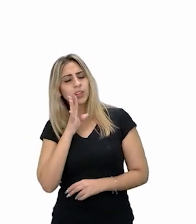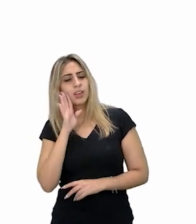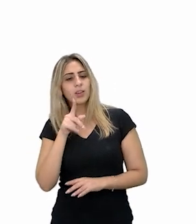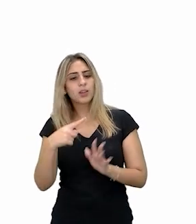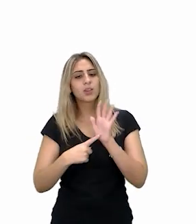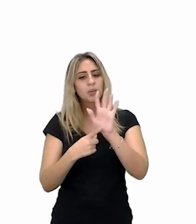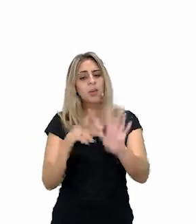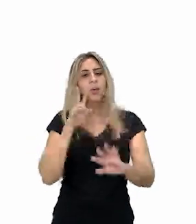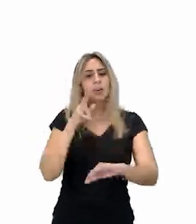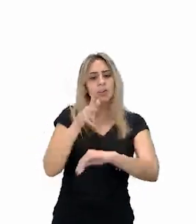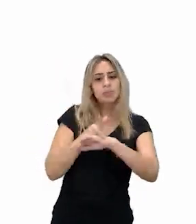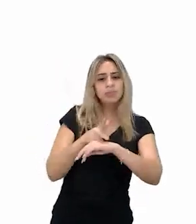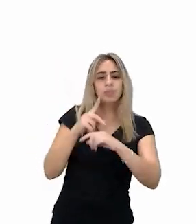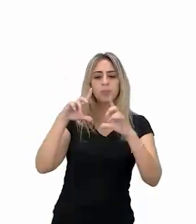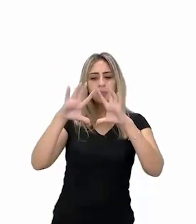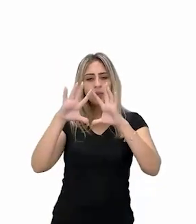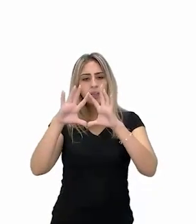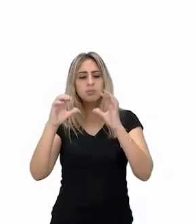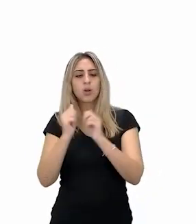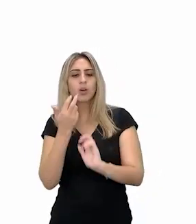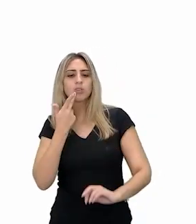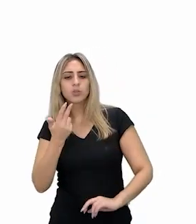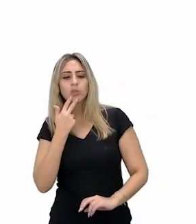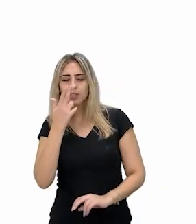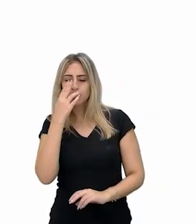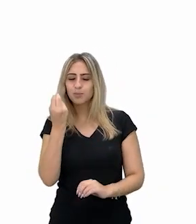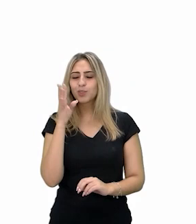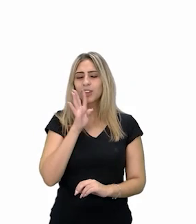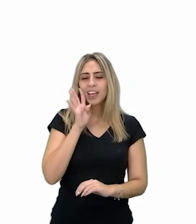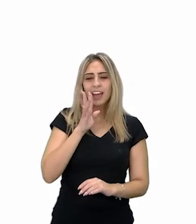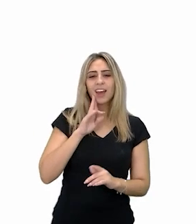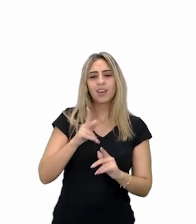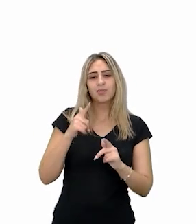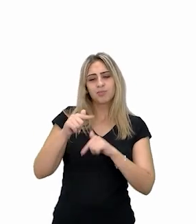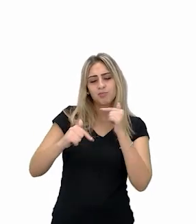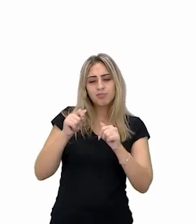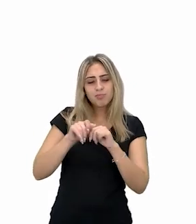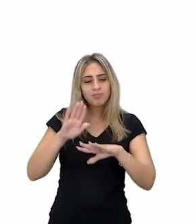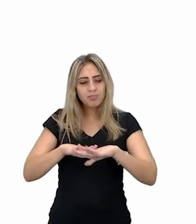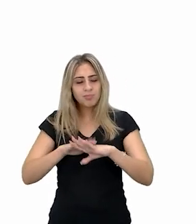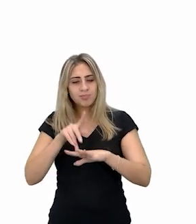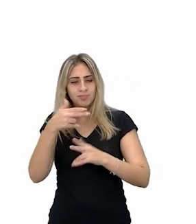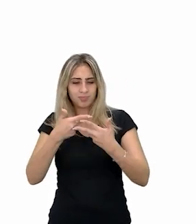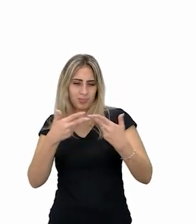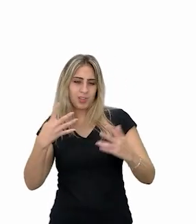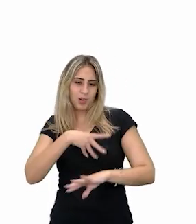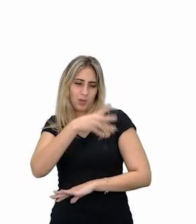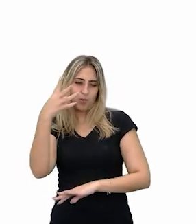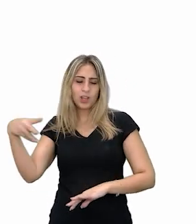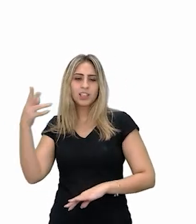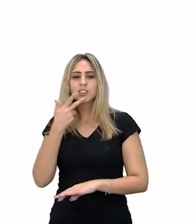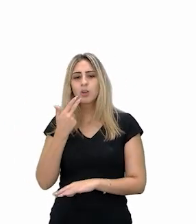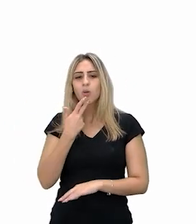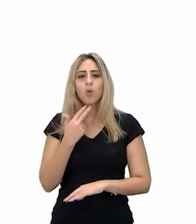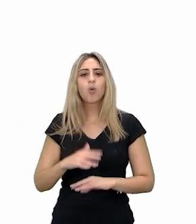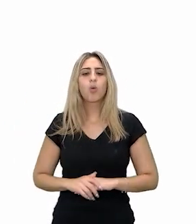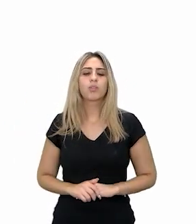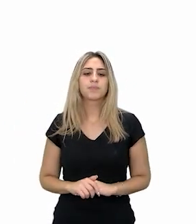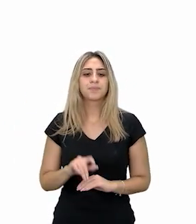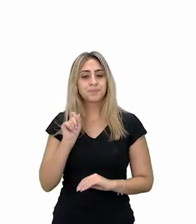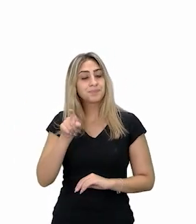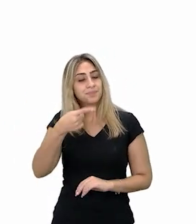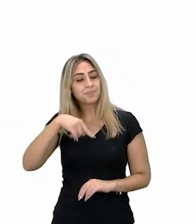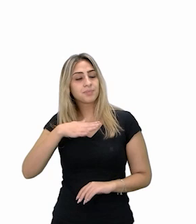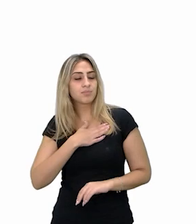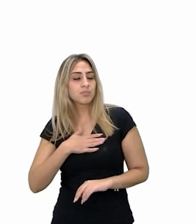que mostra um prisma com as cores, eu acho super divertido trabalhar e relacionar com arco-íris, né? Para quem